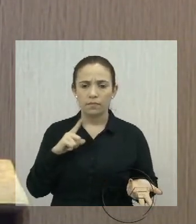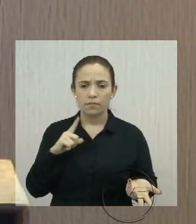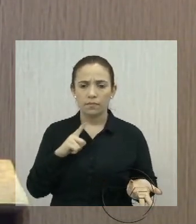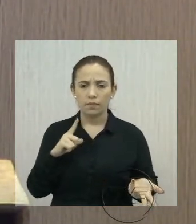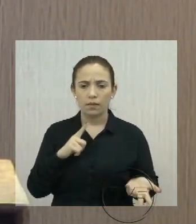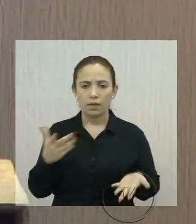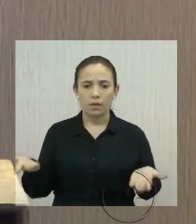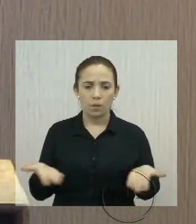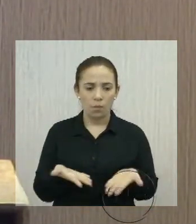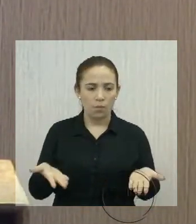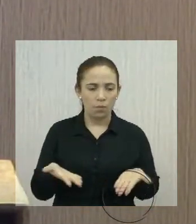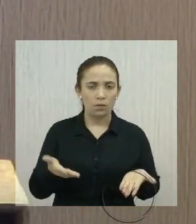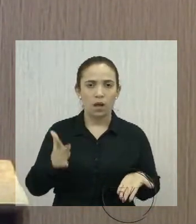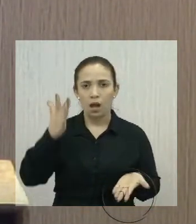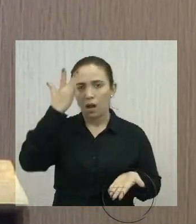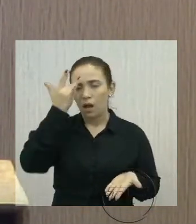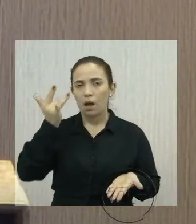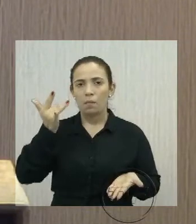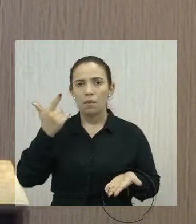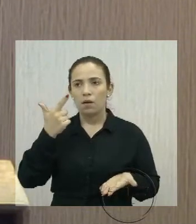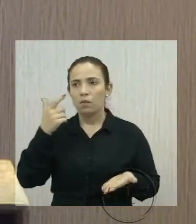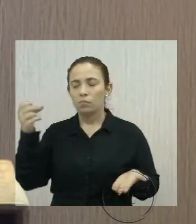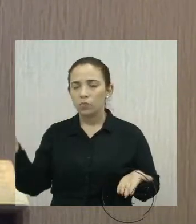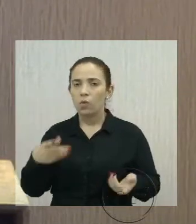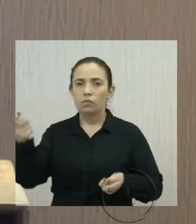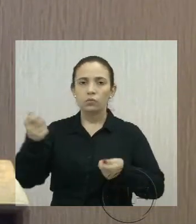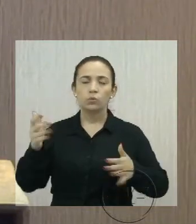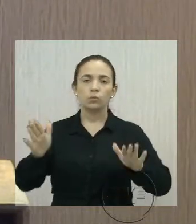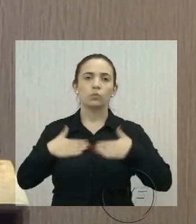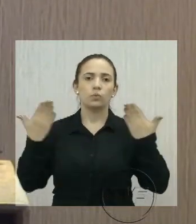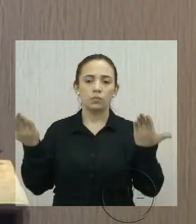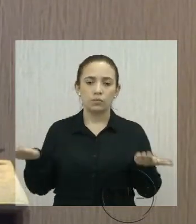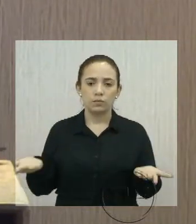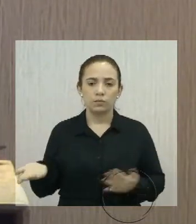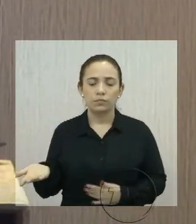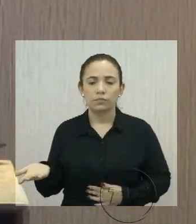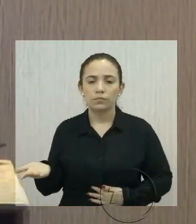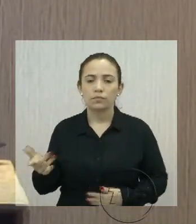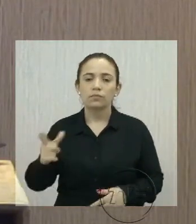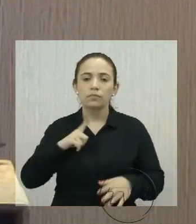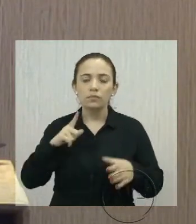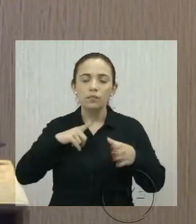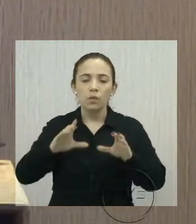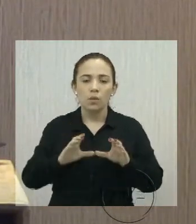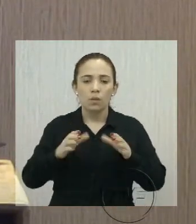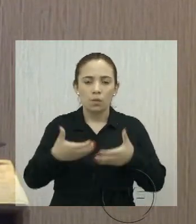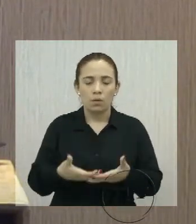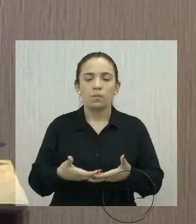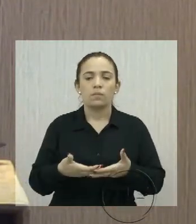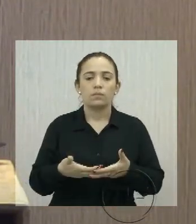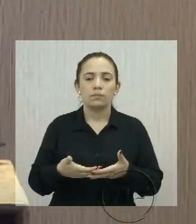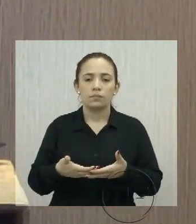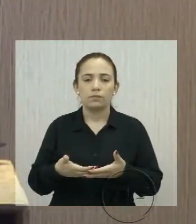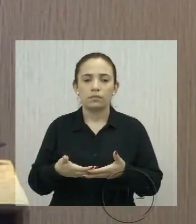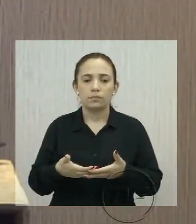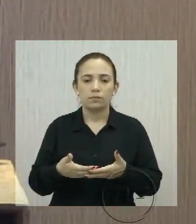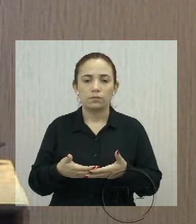jeito e acordar no outro dia com outro projeto. Esse é o alerta que eu faria. Comissão Permanente de Acompanhamento.